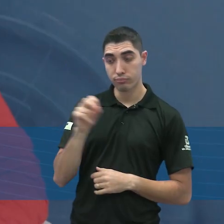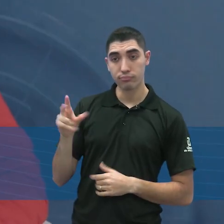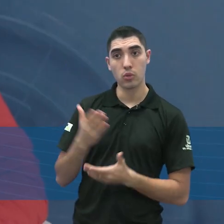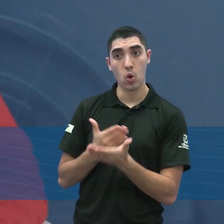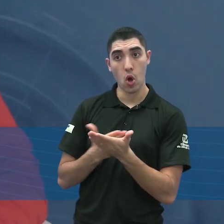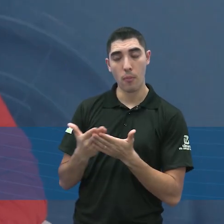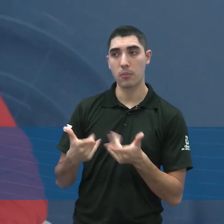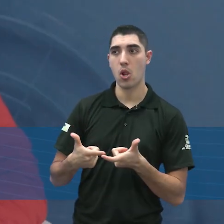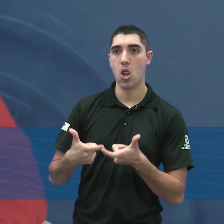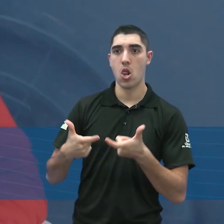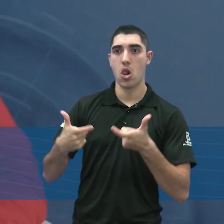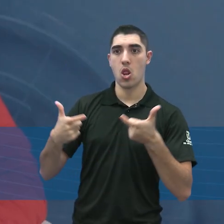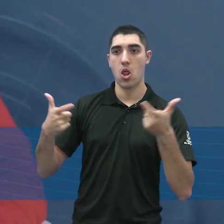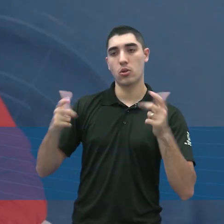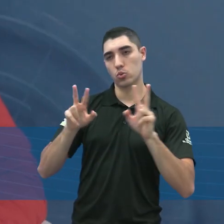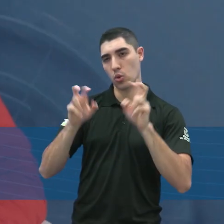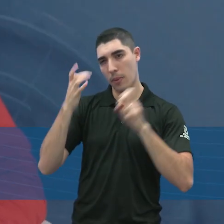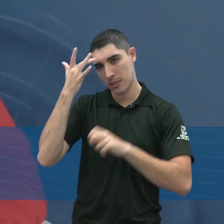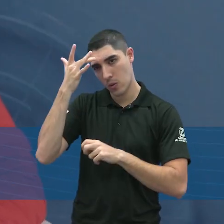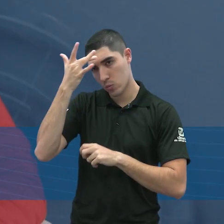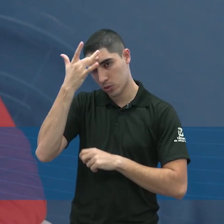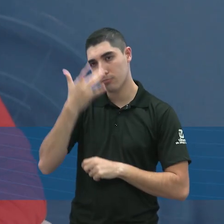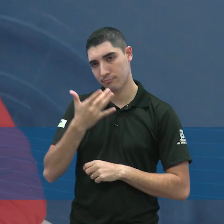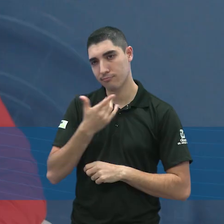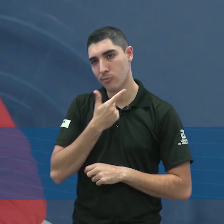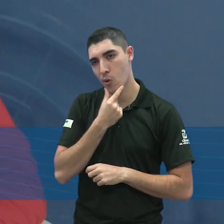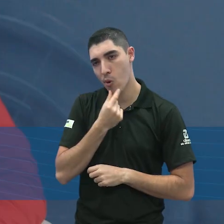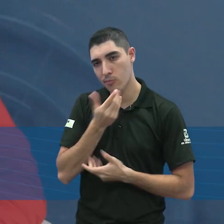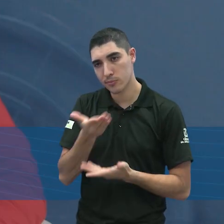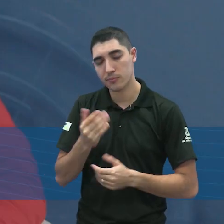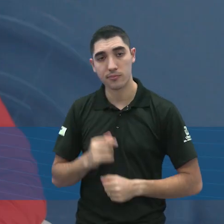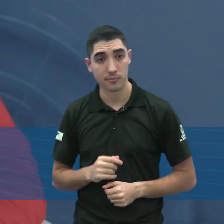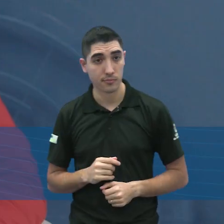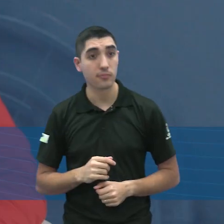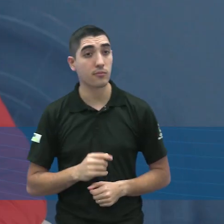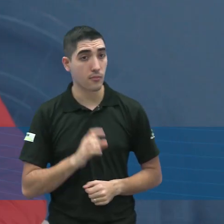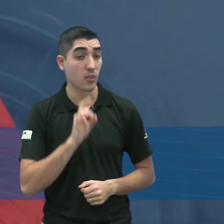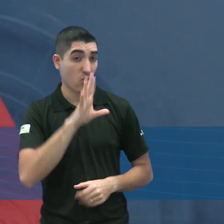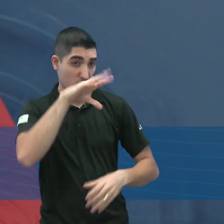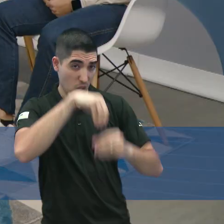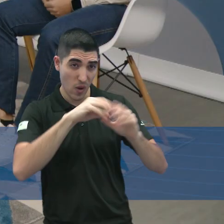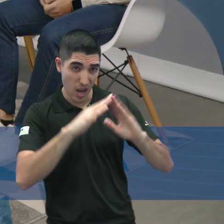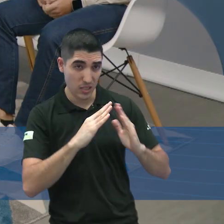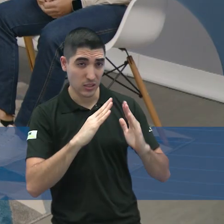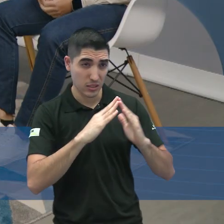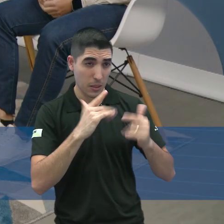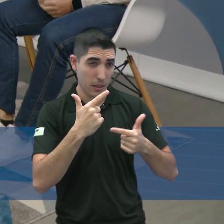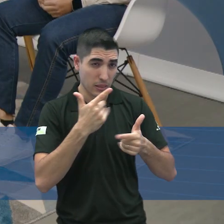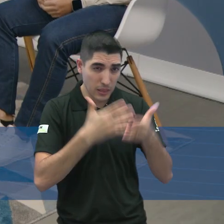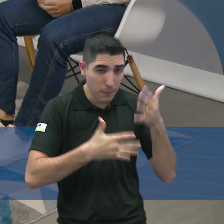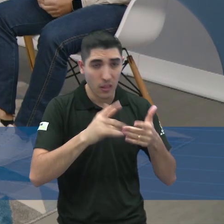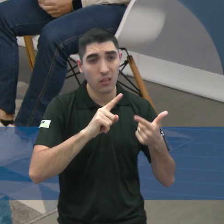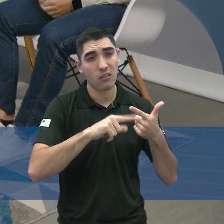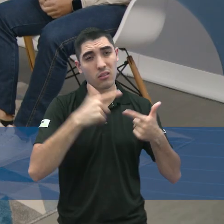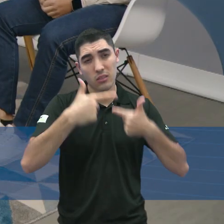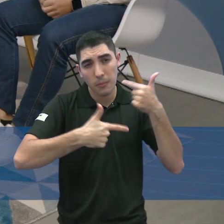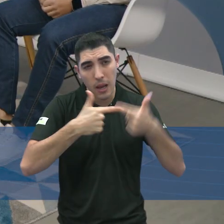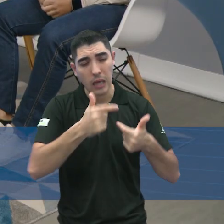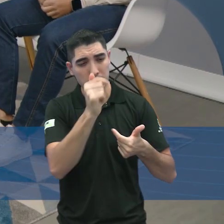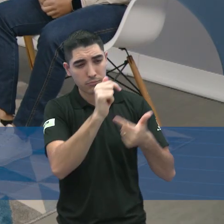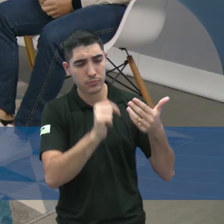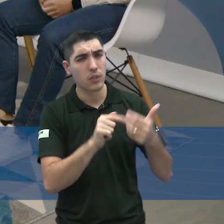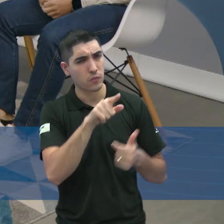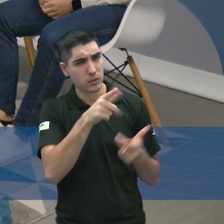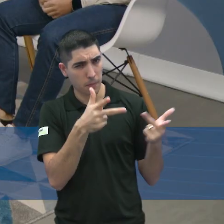está vendo aí números bem agressivos em relação à saúde mental do homem. Que aí vai refletir, né, não só na casa, no trabalho.